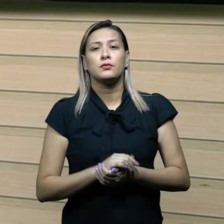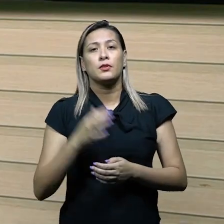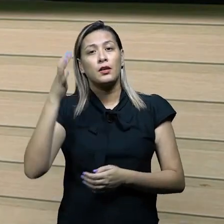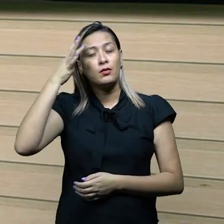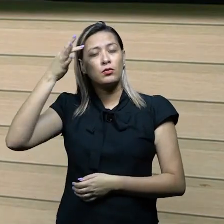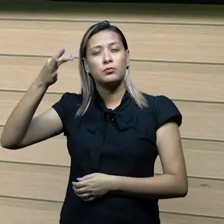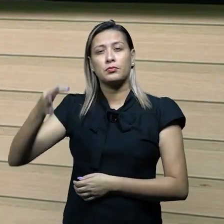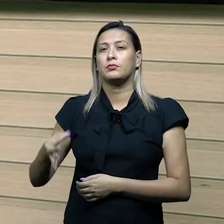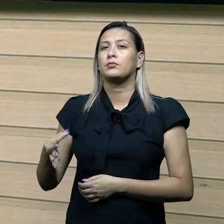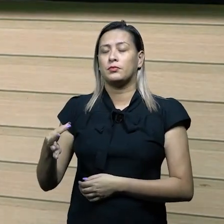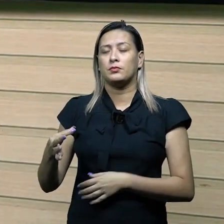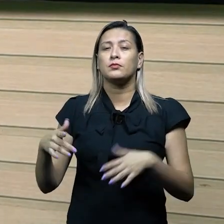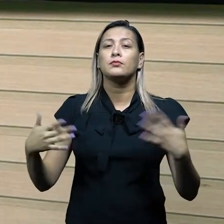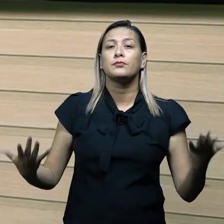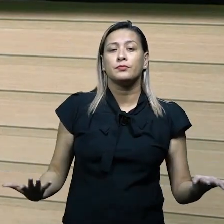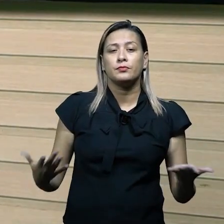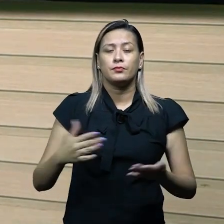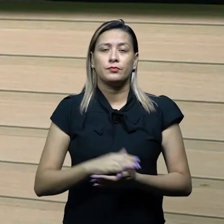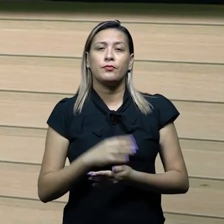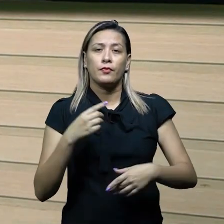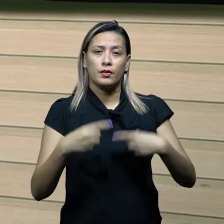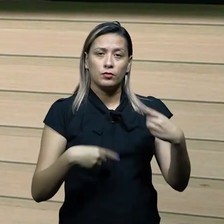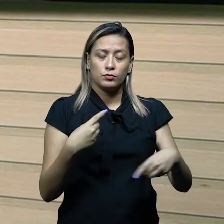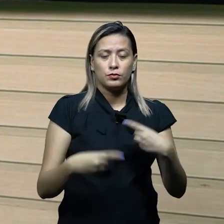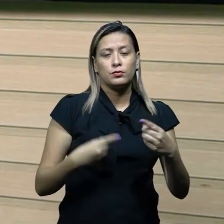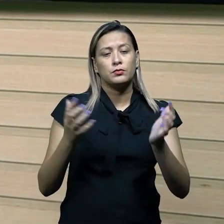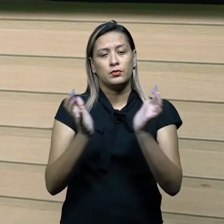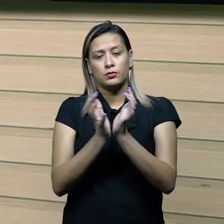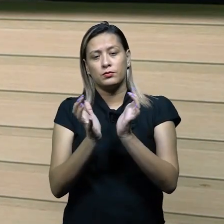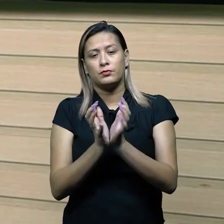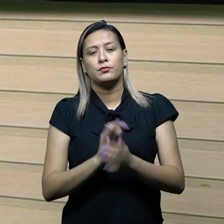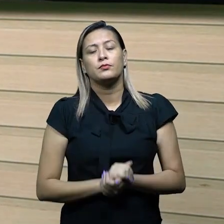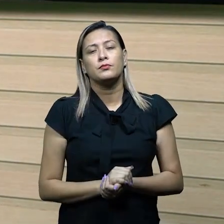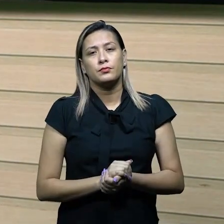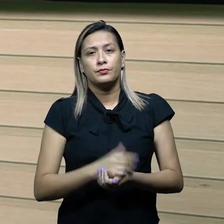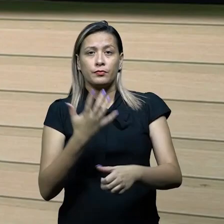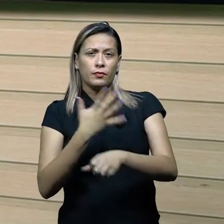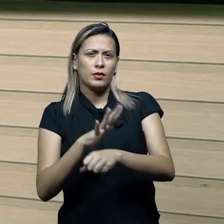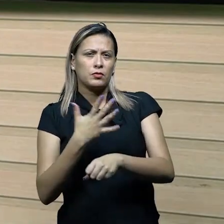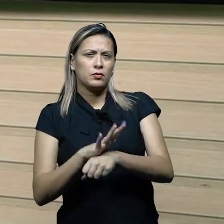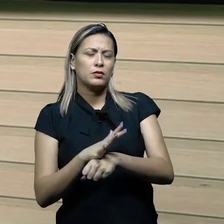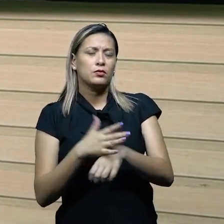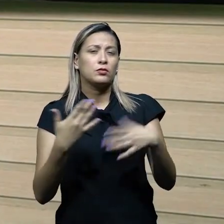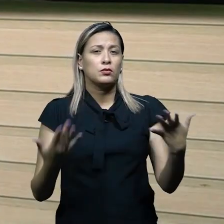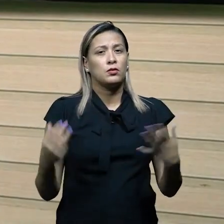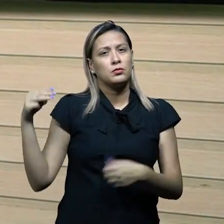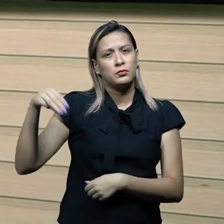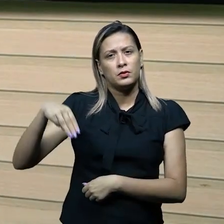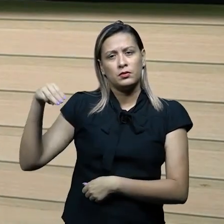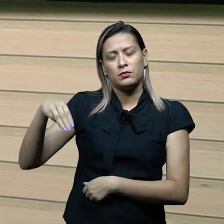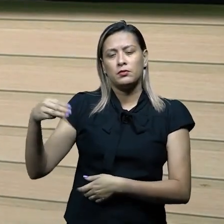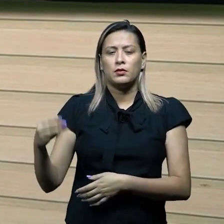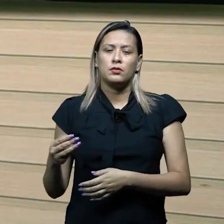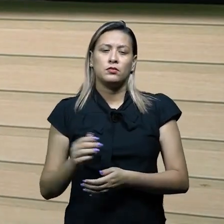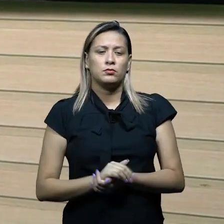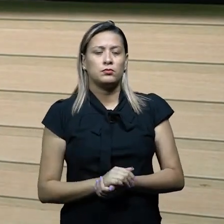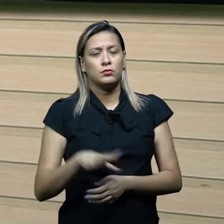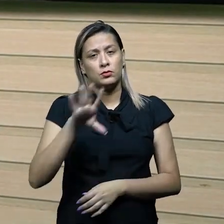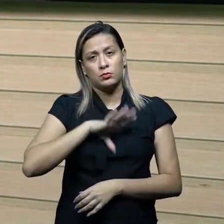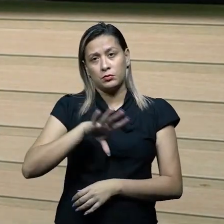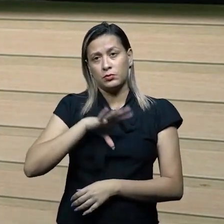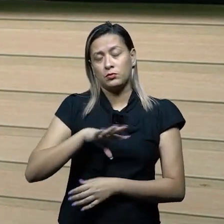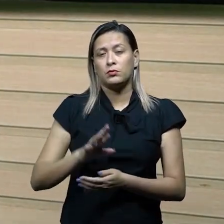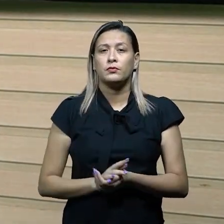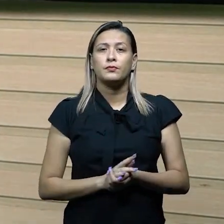processo está buscando identificar, qual a competência ele está buscando identificar naquela dinâmica de grupo. E os testes? Um teste de